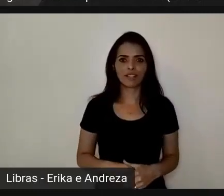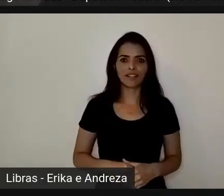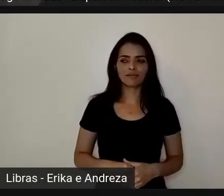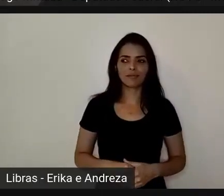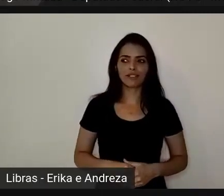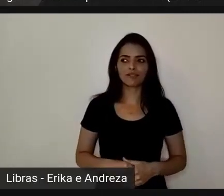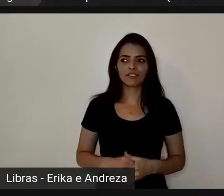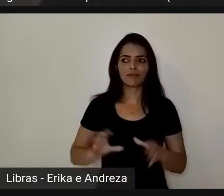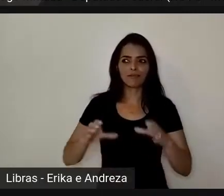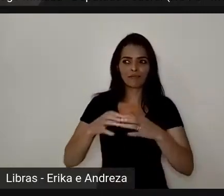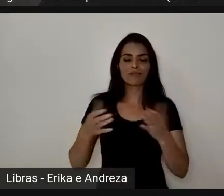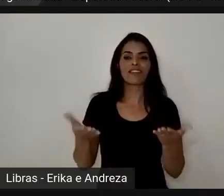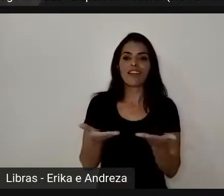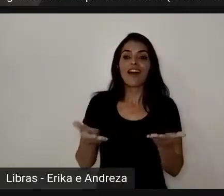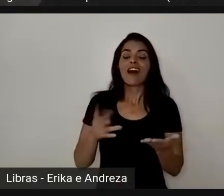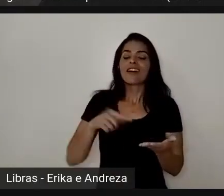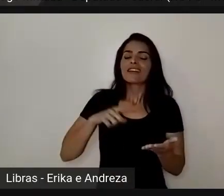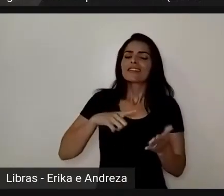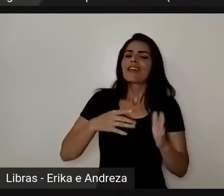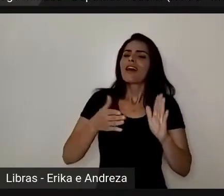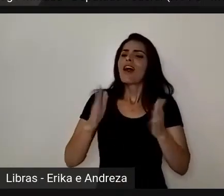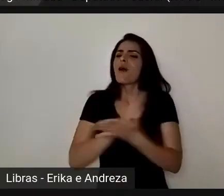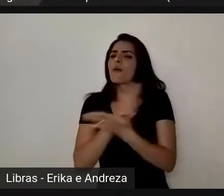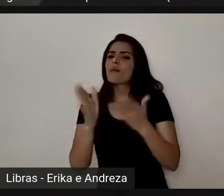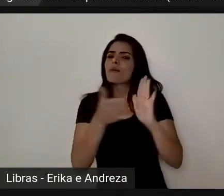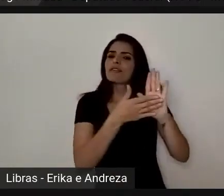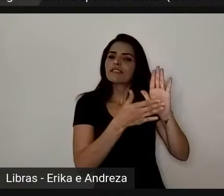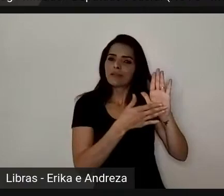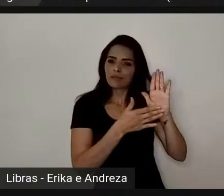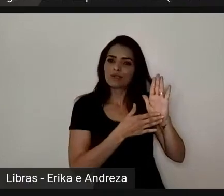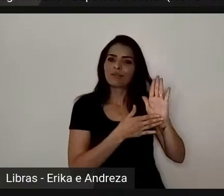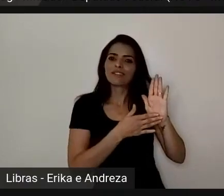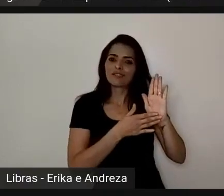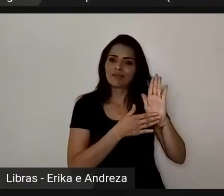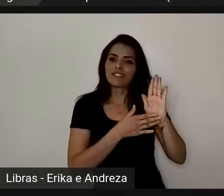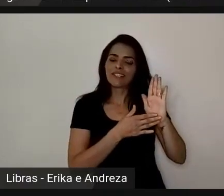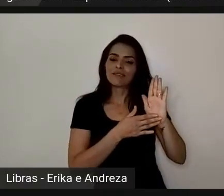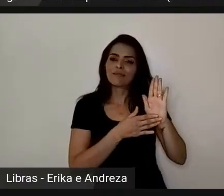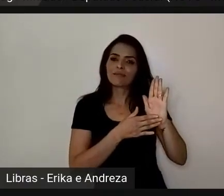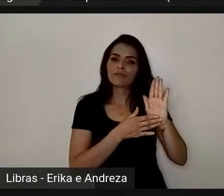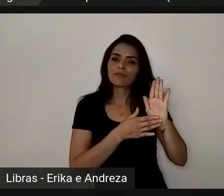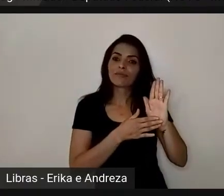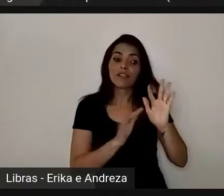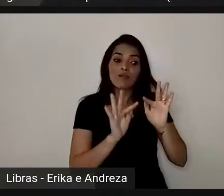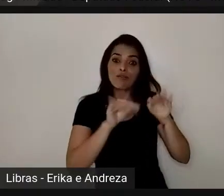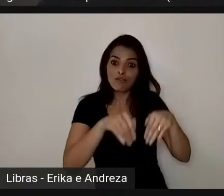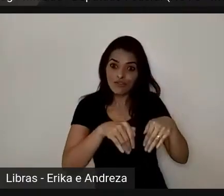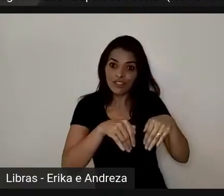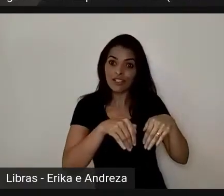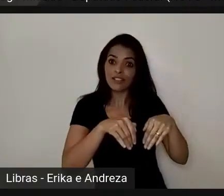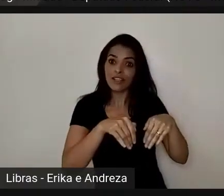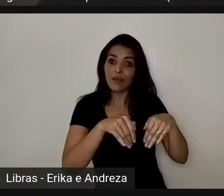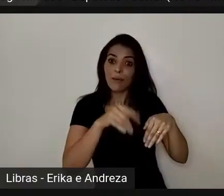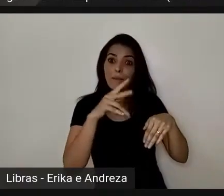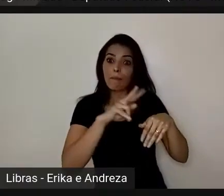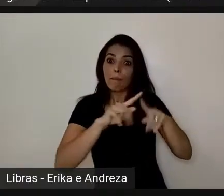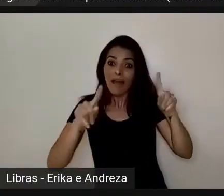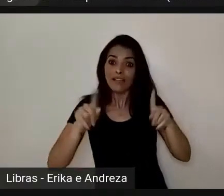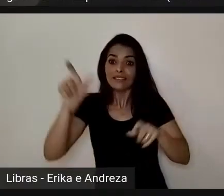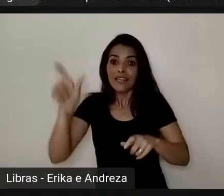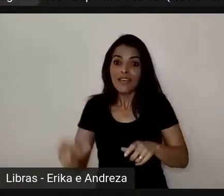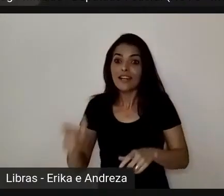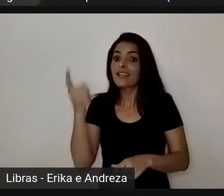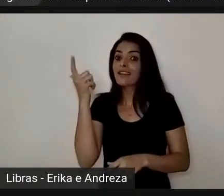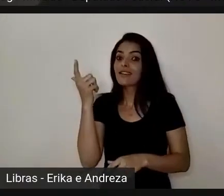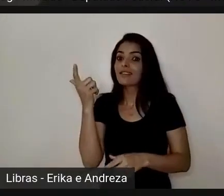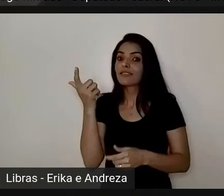estudou, decorou questões, fez aí todos os cursinhos da cidade, e aí, quando ele entra, ele é muito bom, porque ele foi treinado,